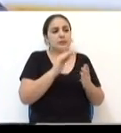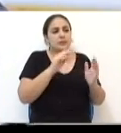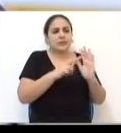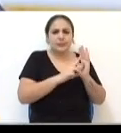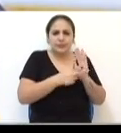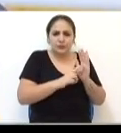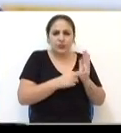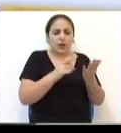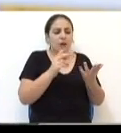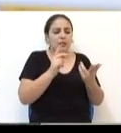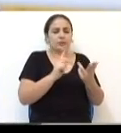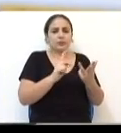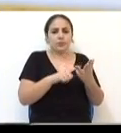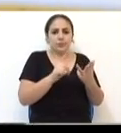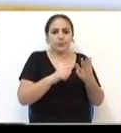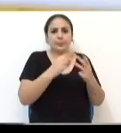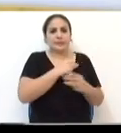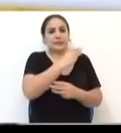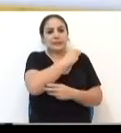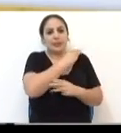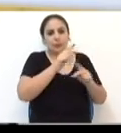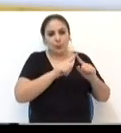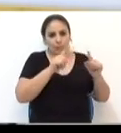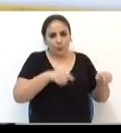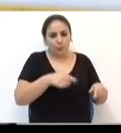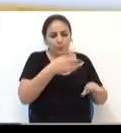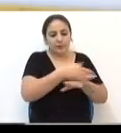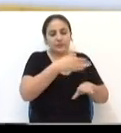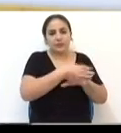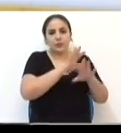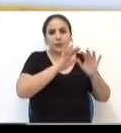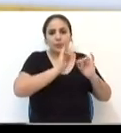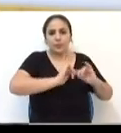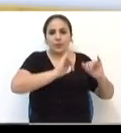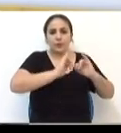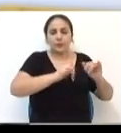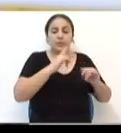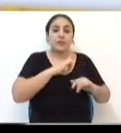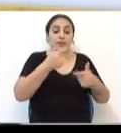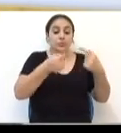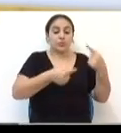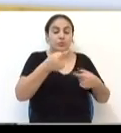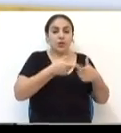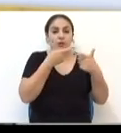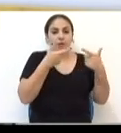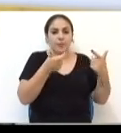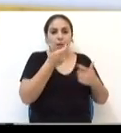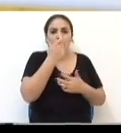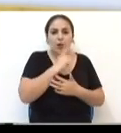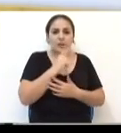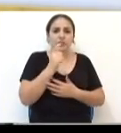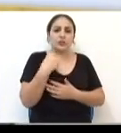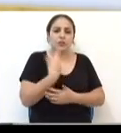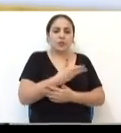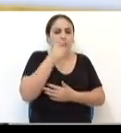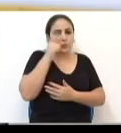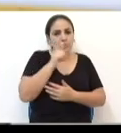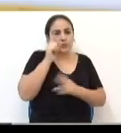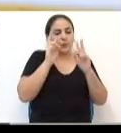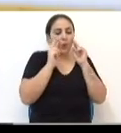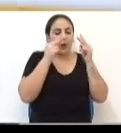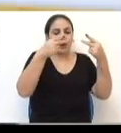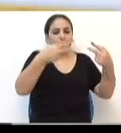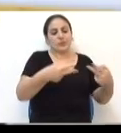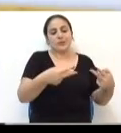Público, recolhimento de assinatura, participação em programas. Então, houve um debate muito amplo. Eu acho que em cima disso também